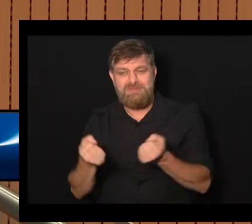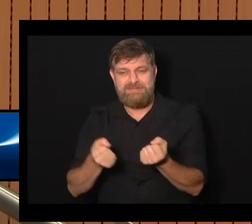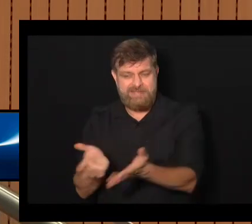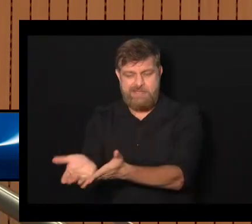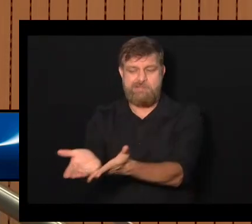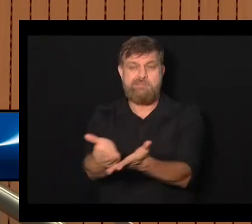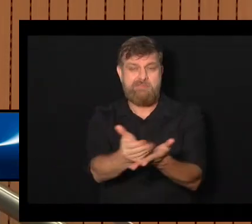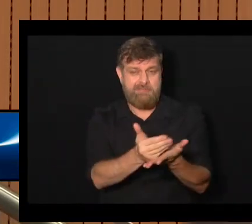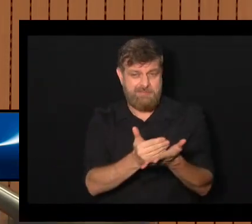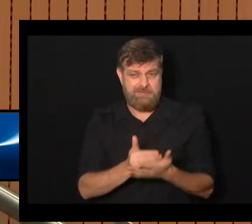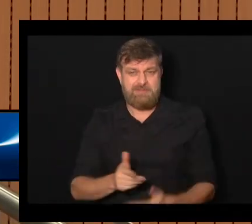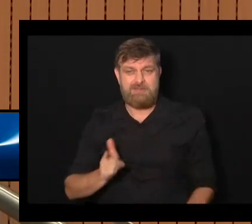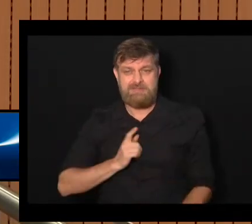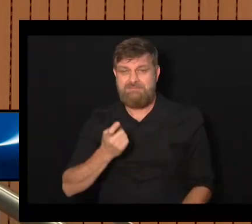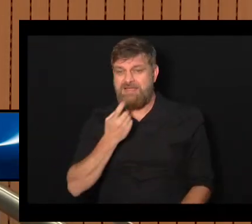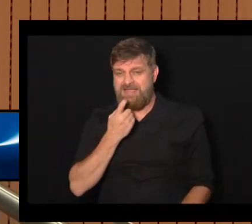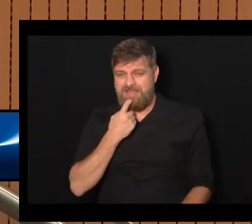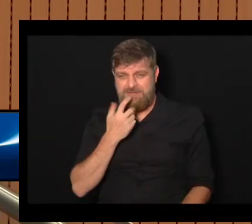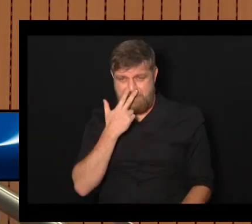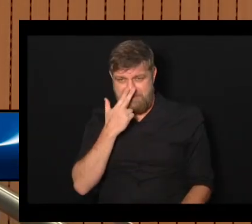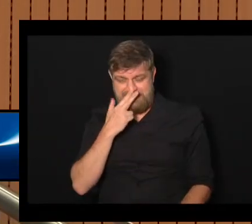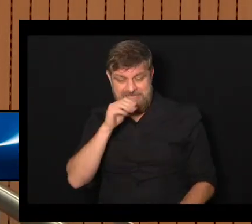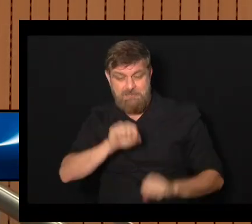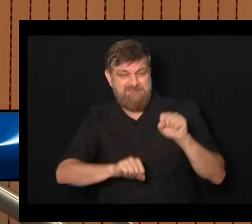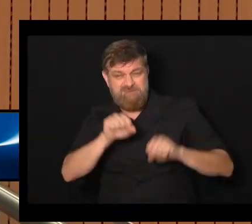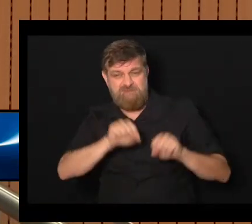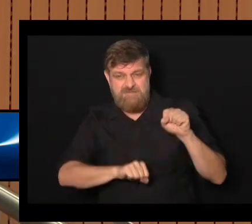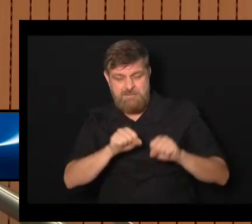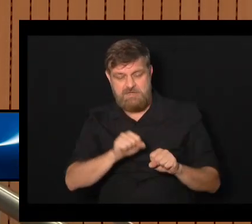de Campinas, através de uma indústria